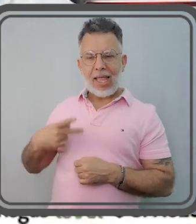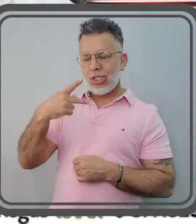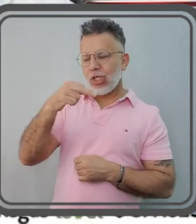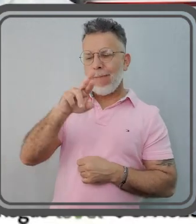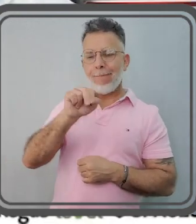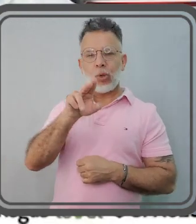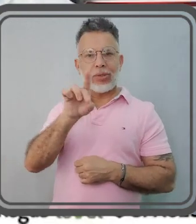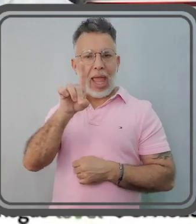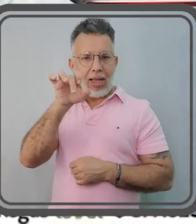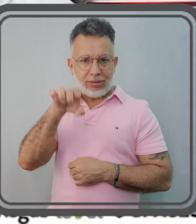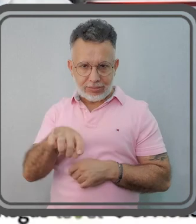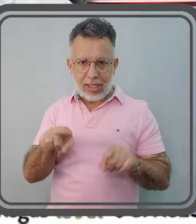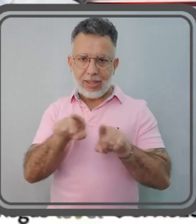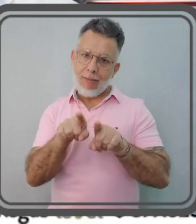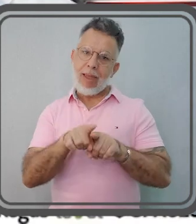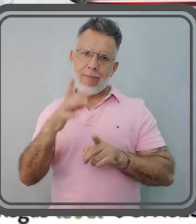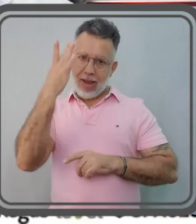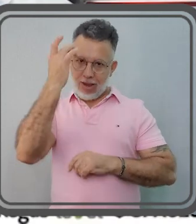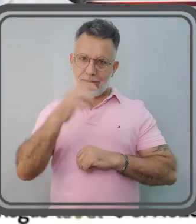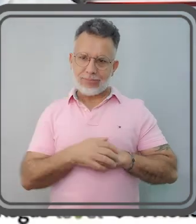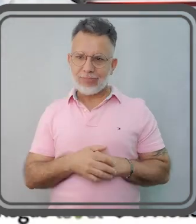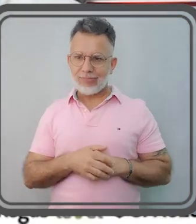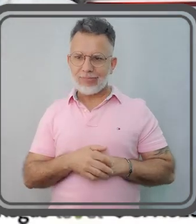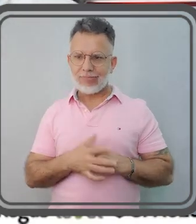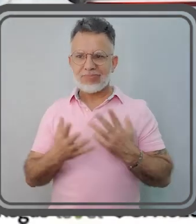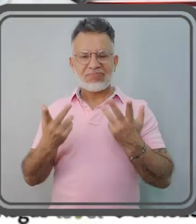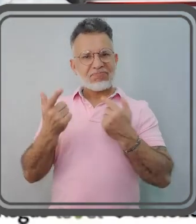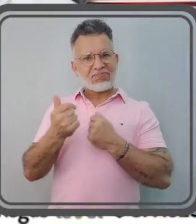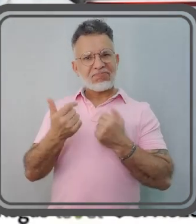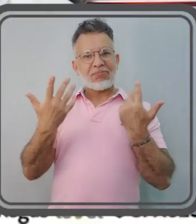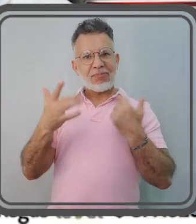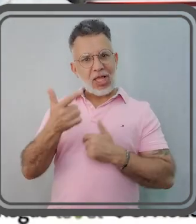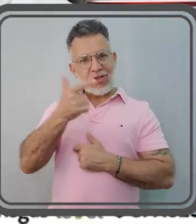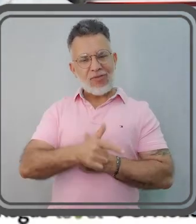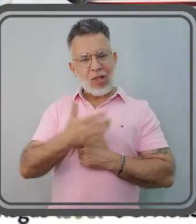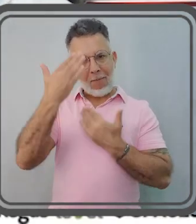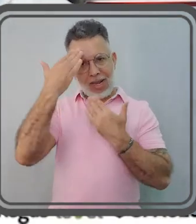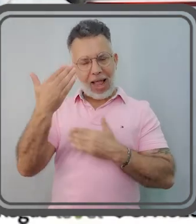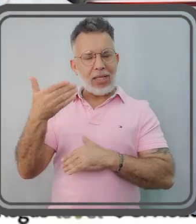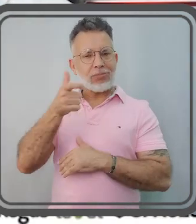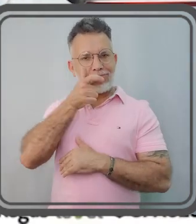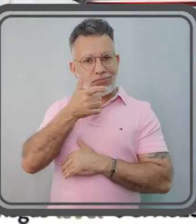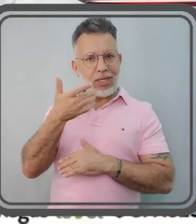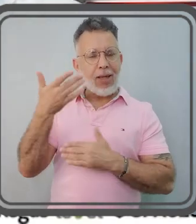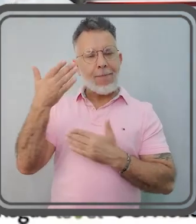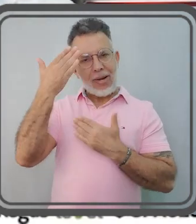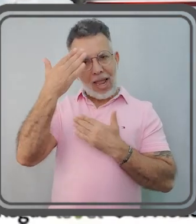vez, obrigado pela audiência. Obrigado, Lucas. Volte sempre. Um abraço a todos.